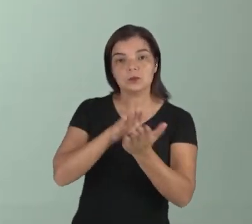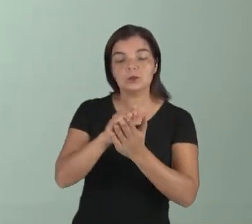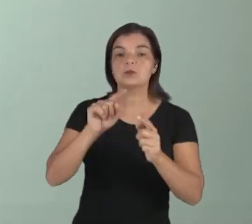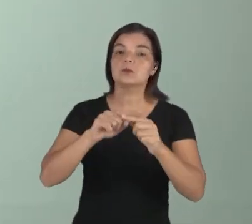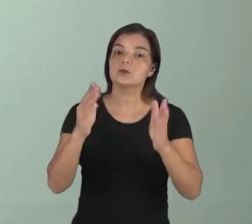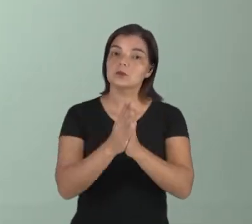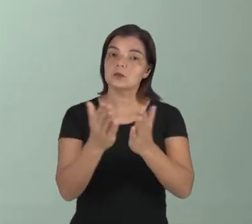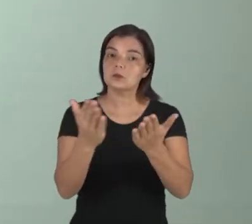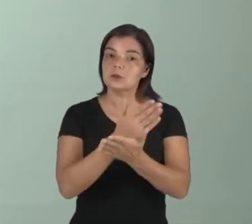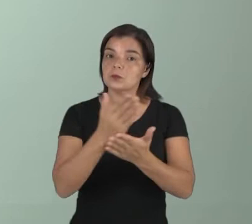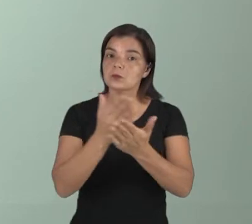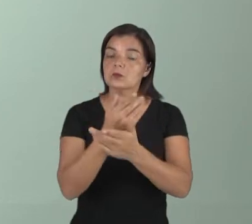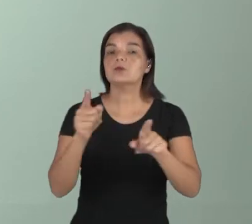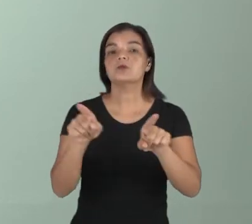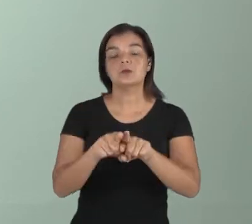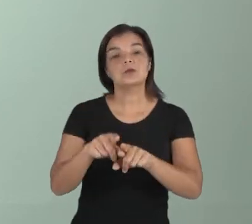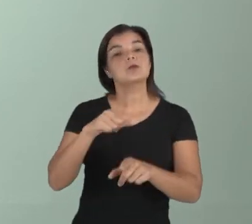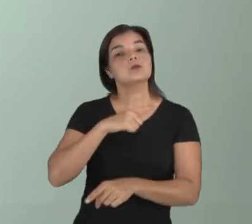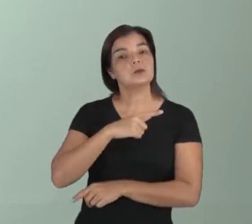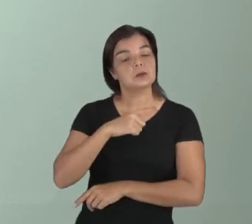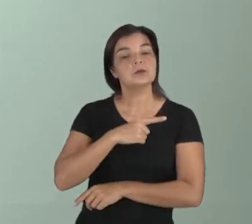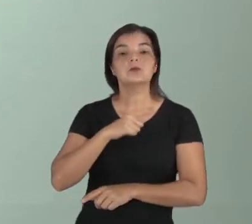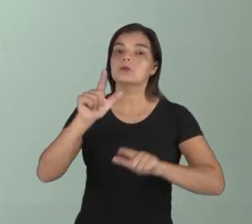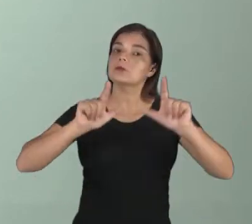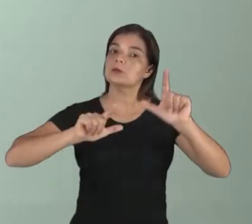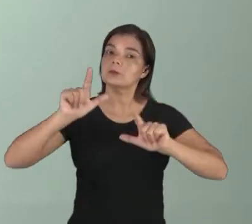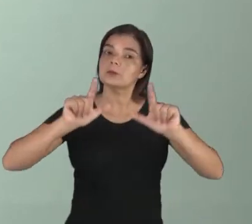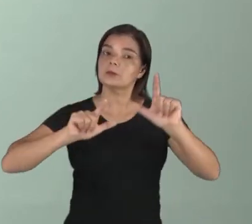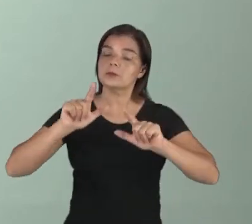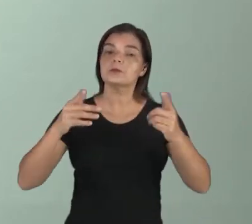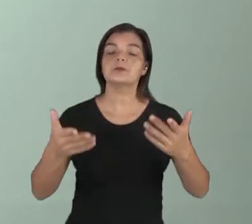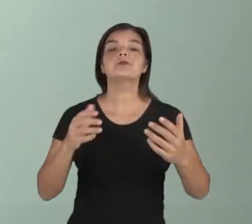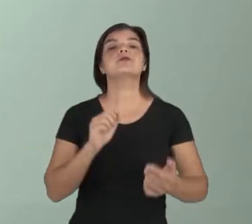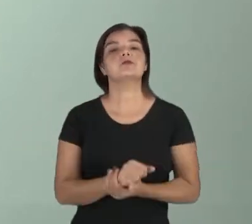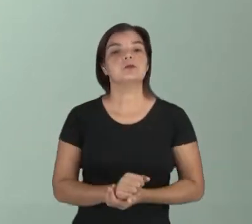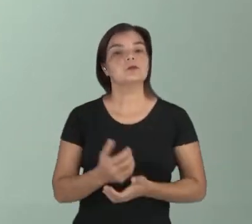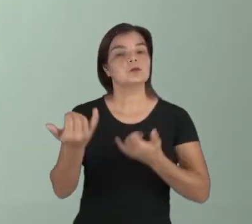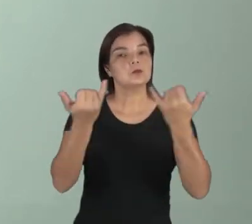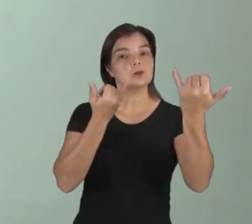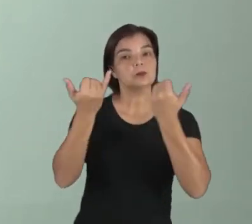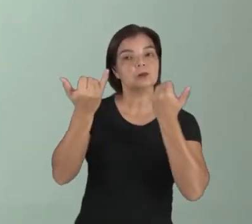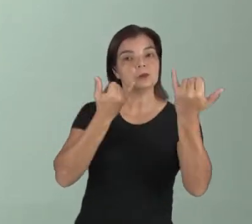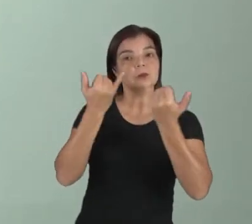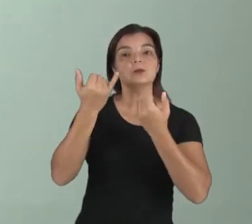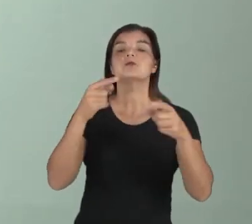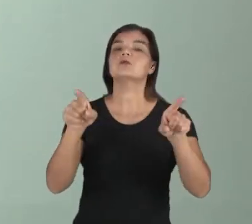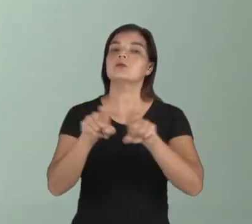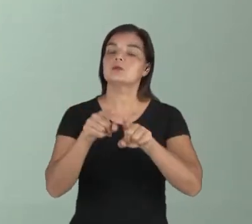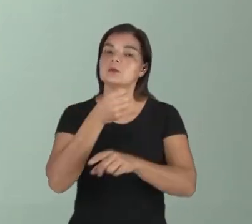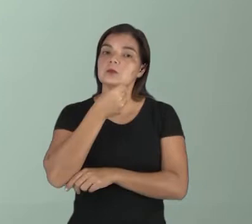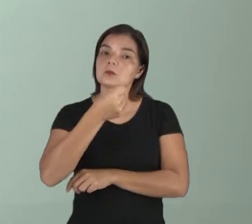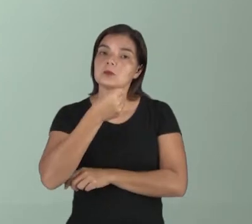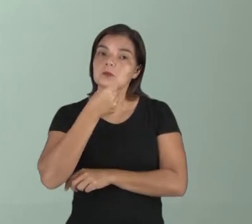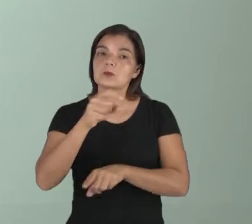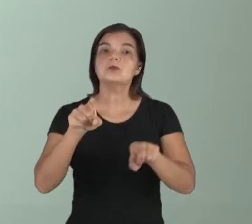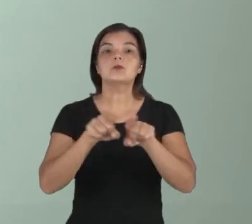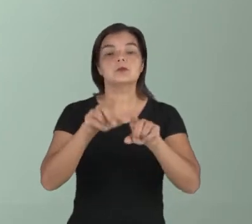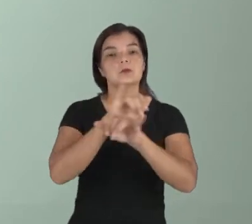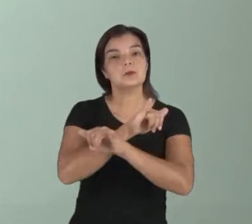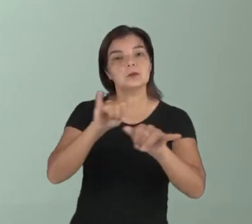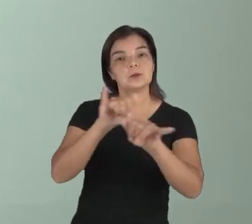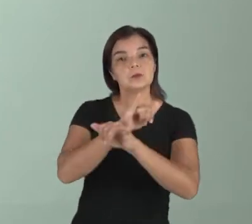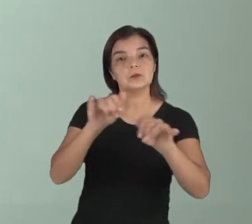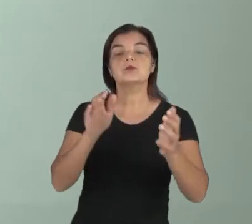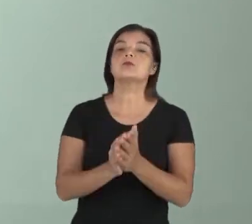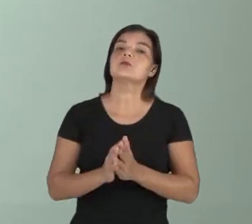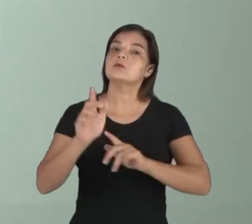por livros e temos também aí a televisão, que nós temos bastante informação nas reportagens, nas notícias,